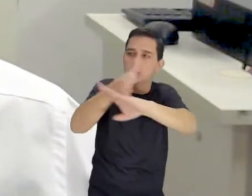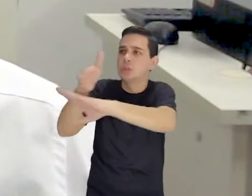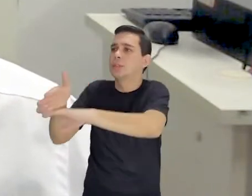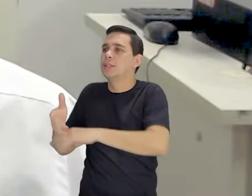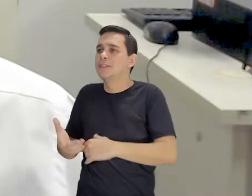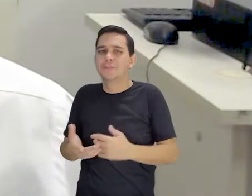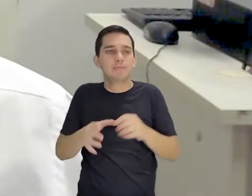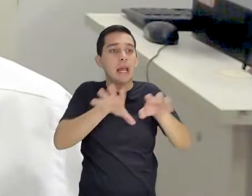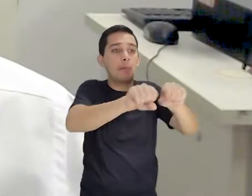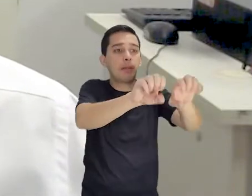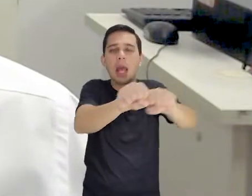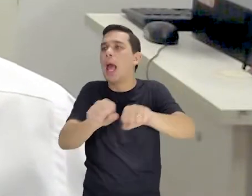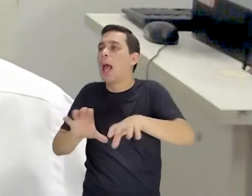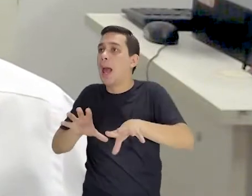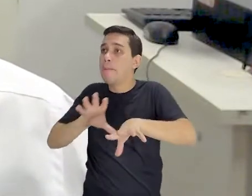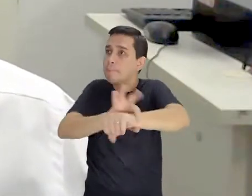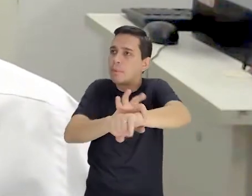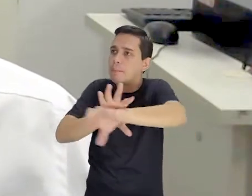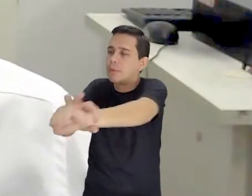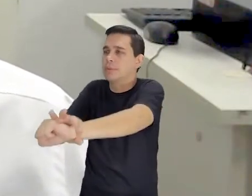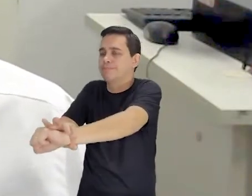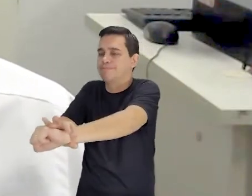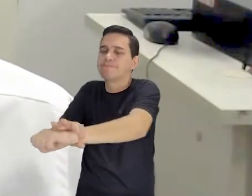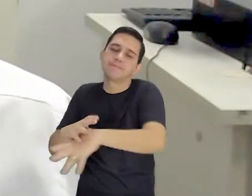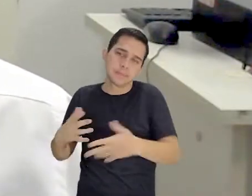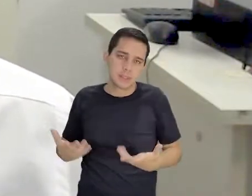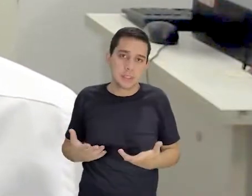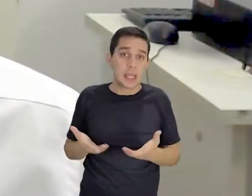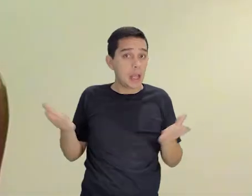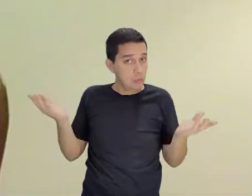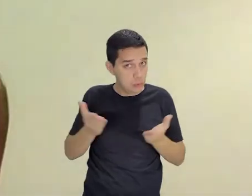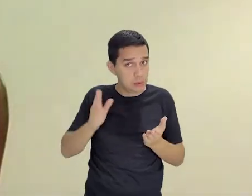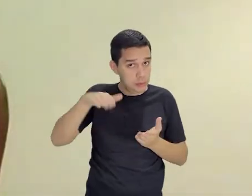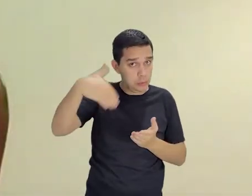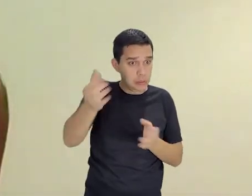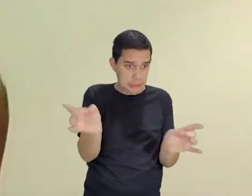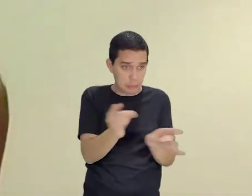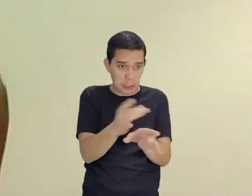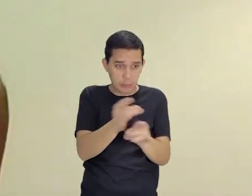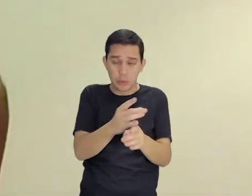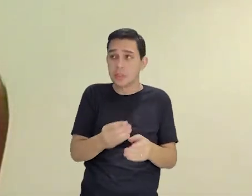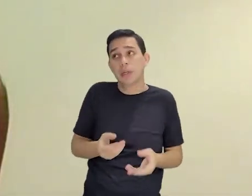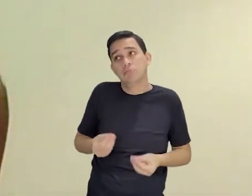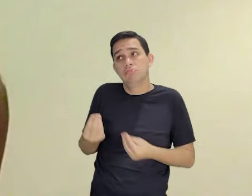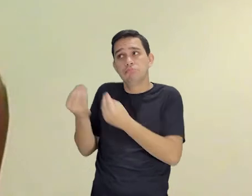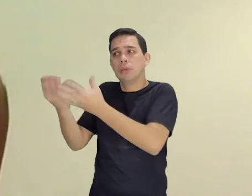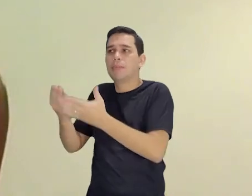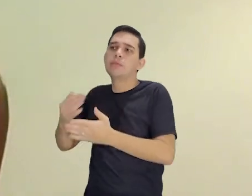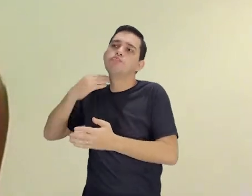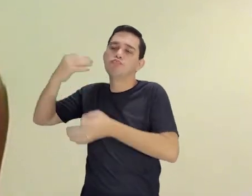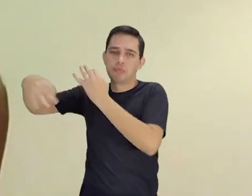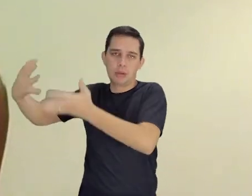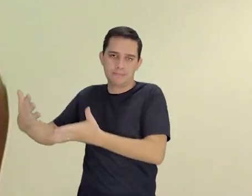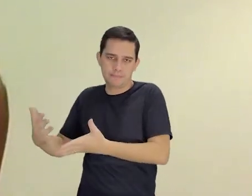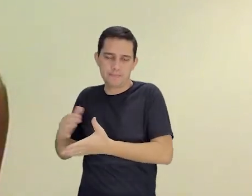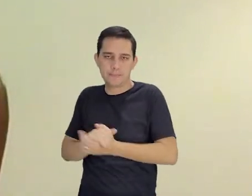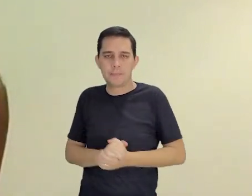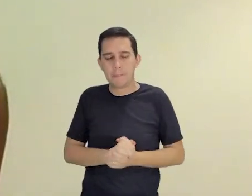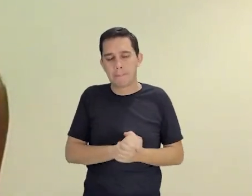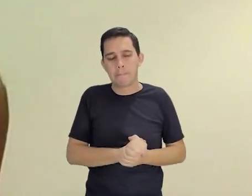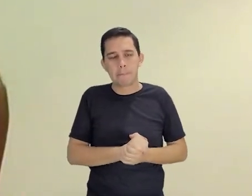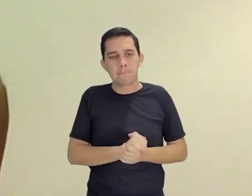Operação Chorume 2, e a próxima etapa é o oferecimento de denúncia. Com relação aos prejuízos, né, isso